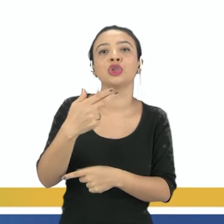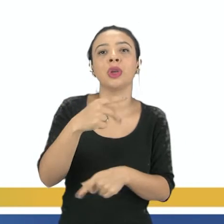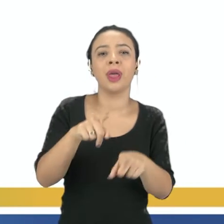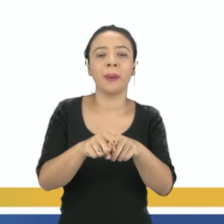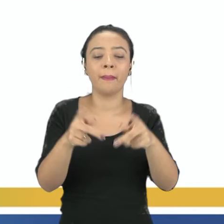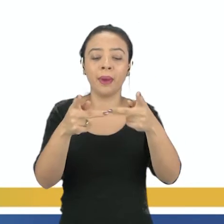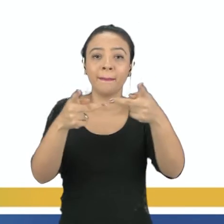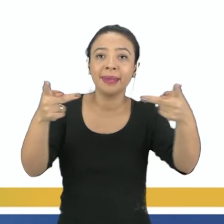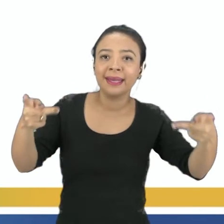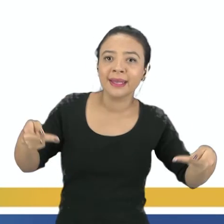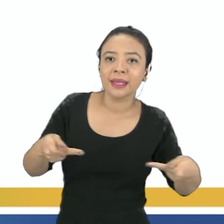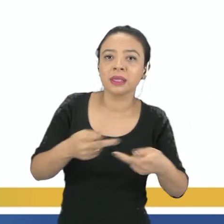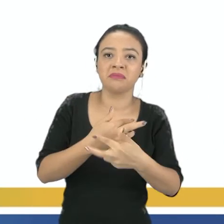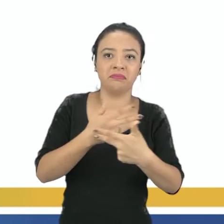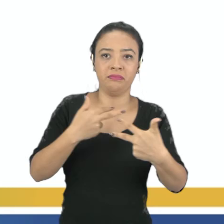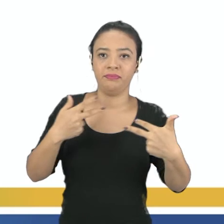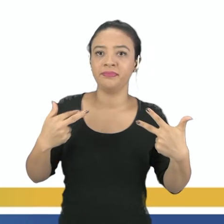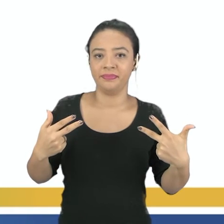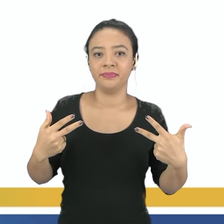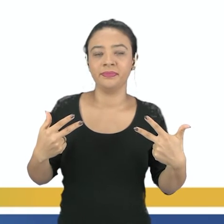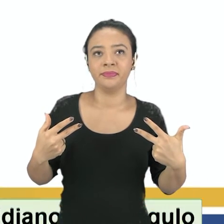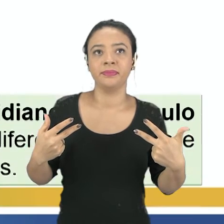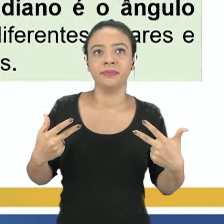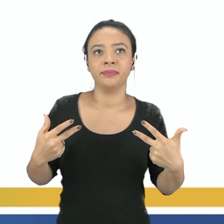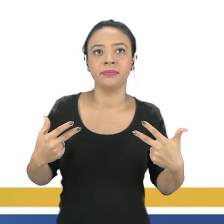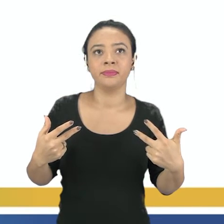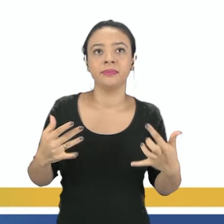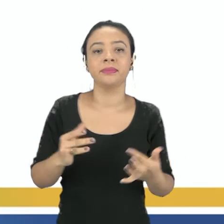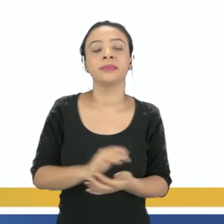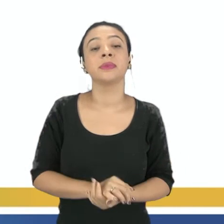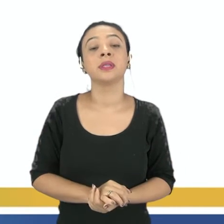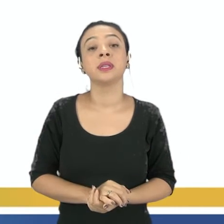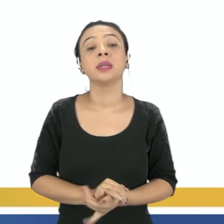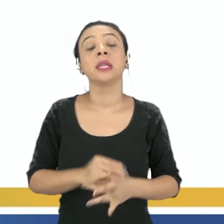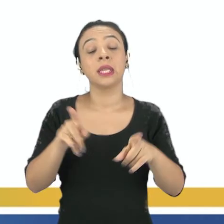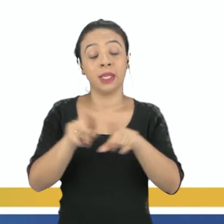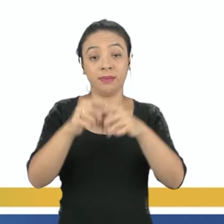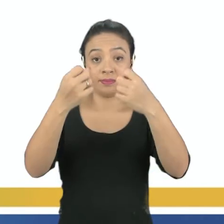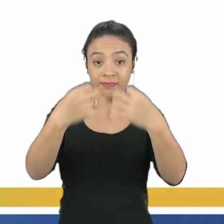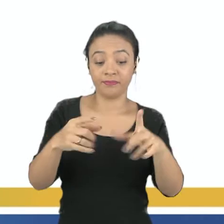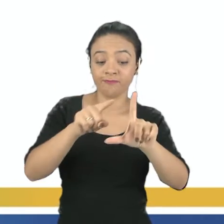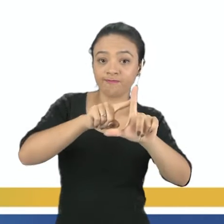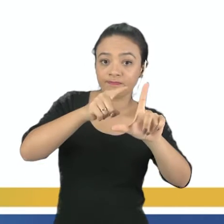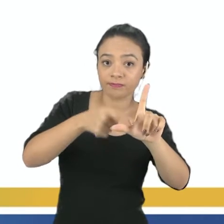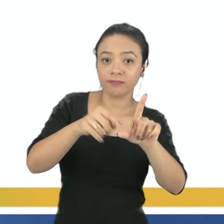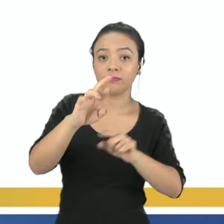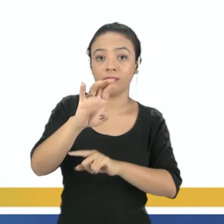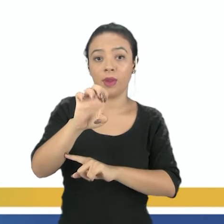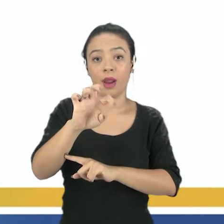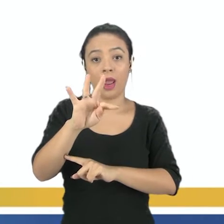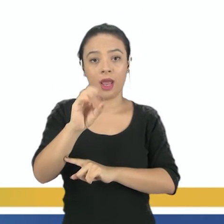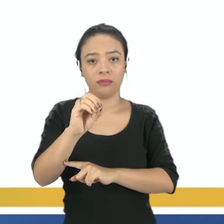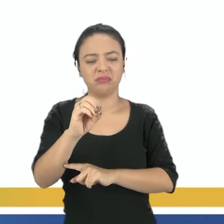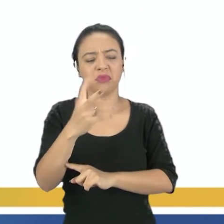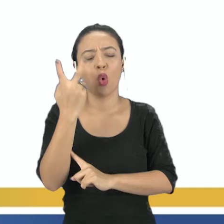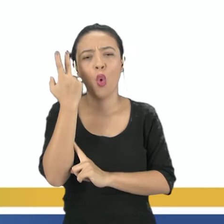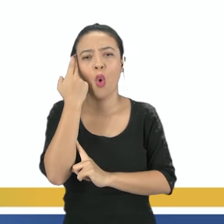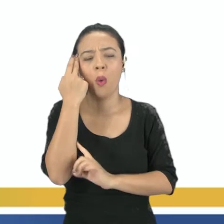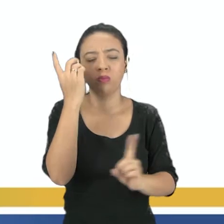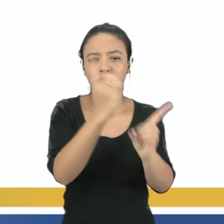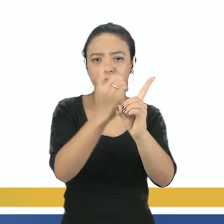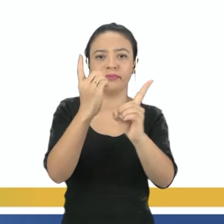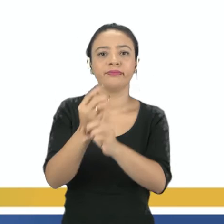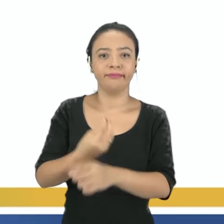pedaço de pizza entre outros bom então falaremos agora do ângulo reto né que é o ângulo mais comumente